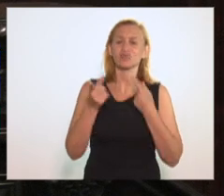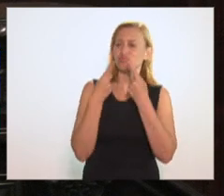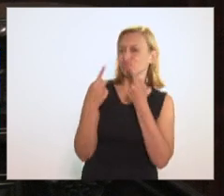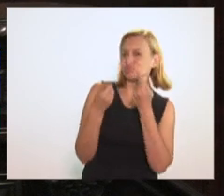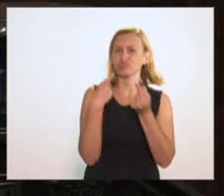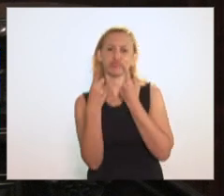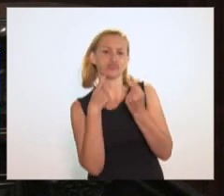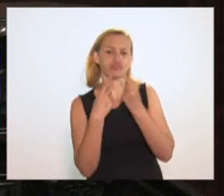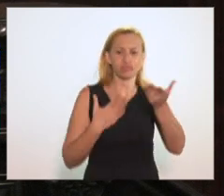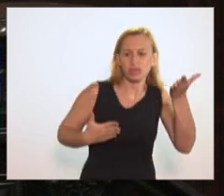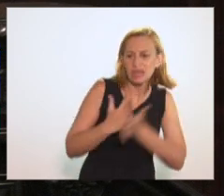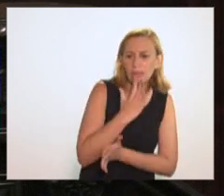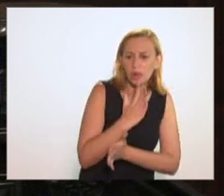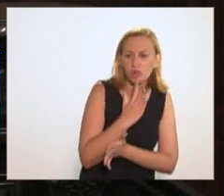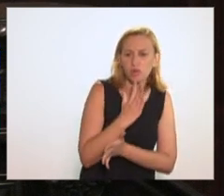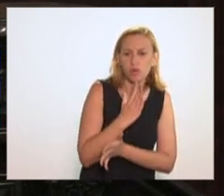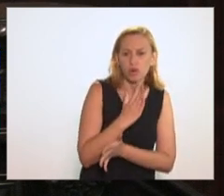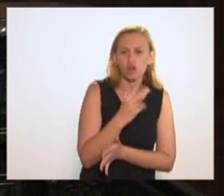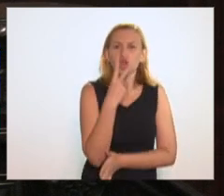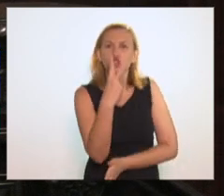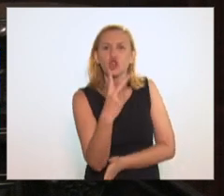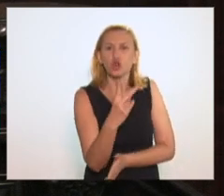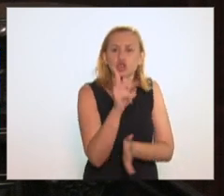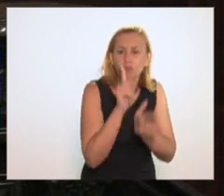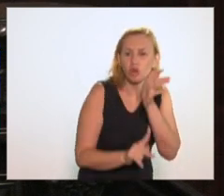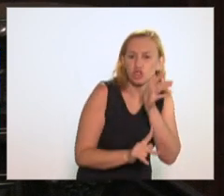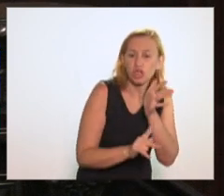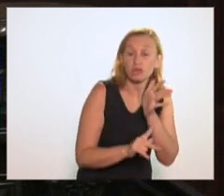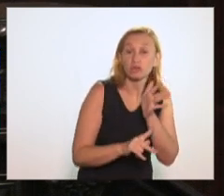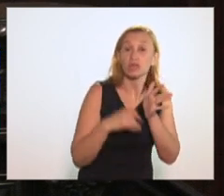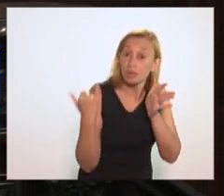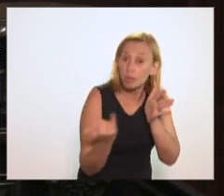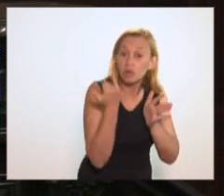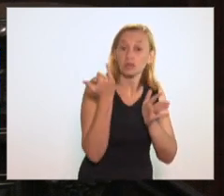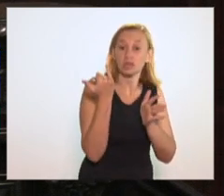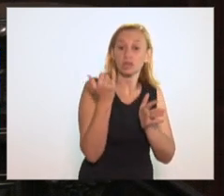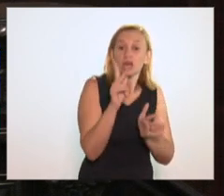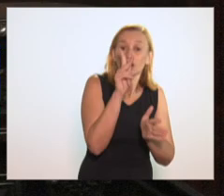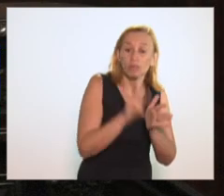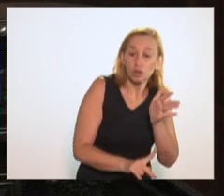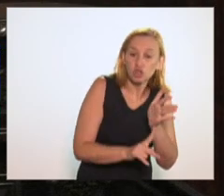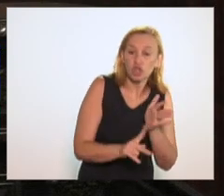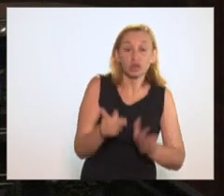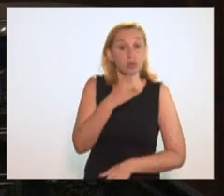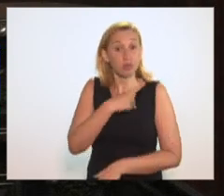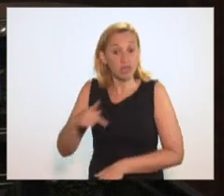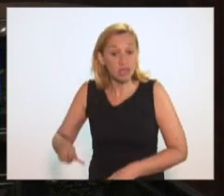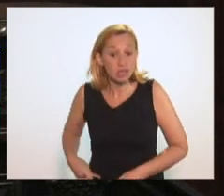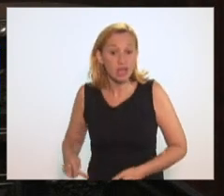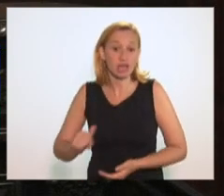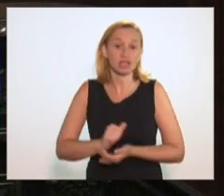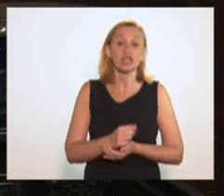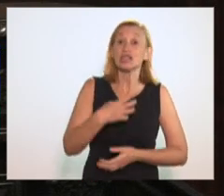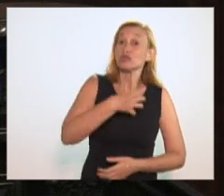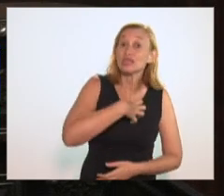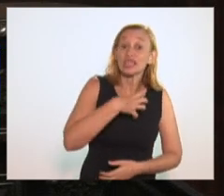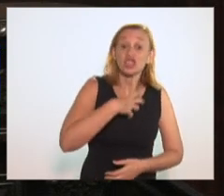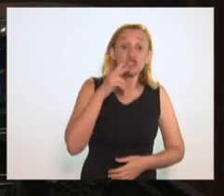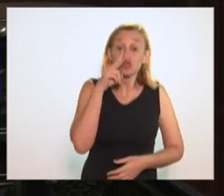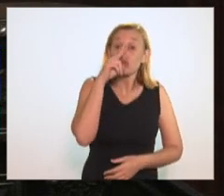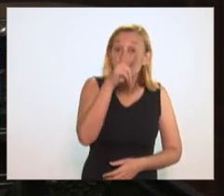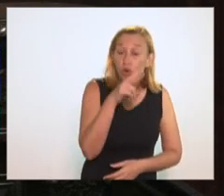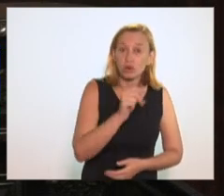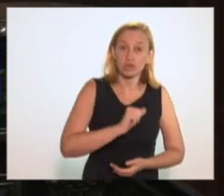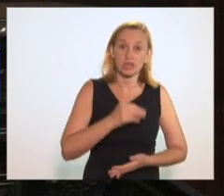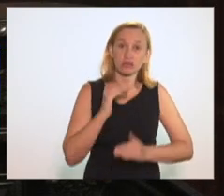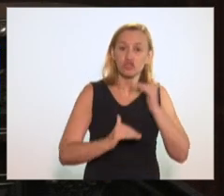e aprovou dois projetos de minha autoria, projetos de autoria do presidente, que vão no sentido de fortalecer o